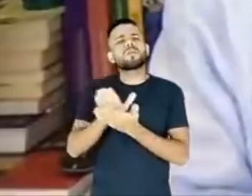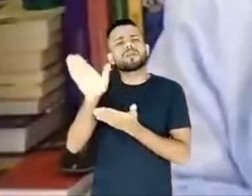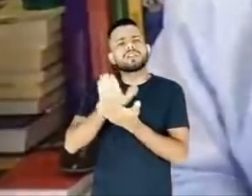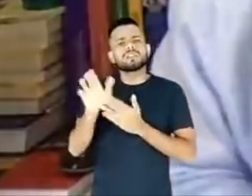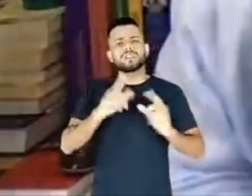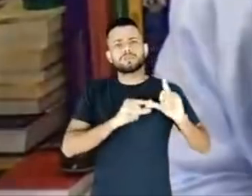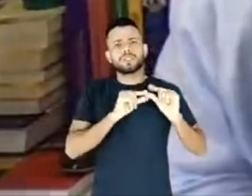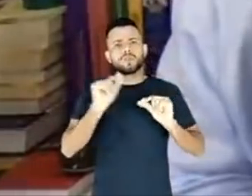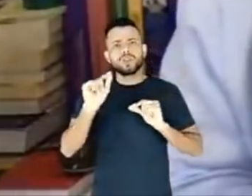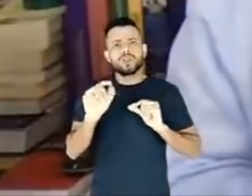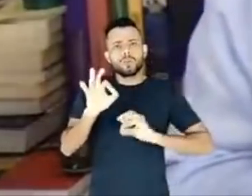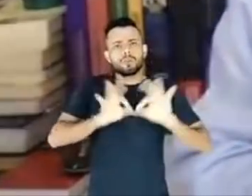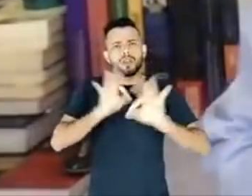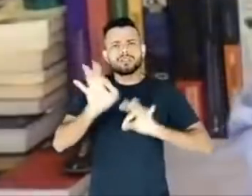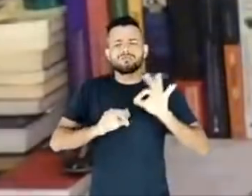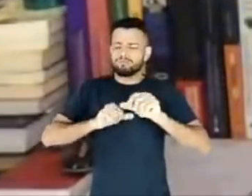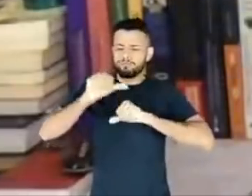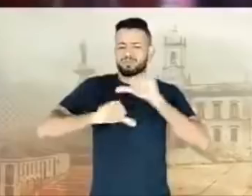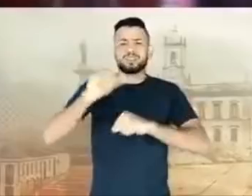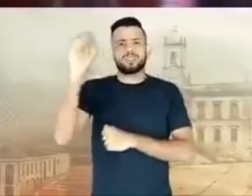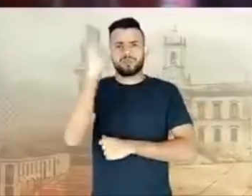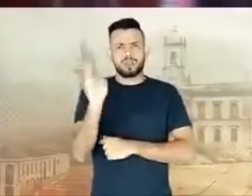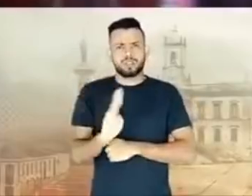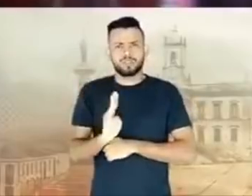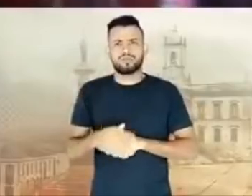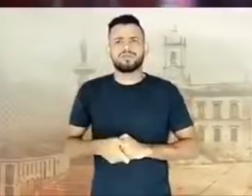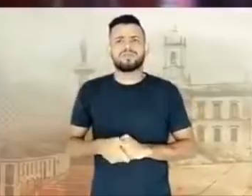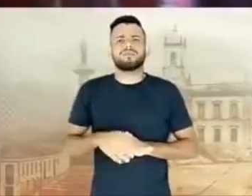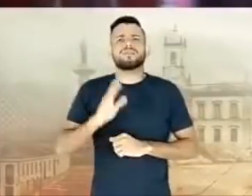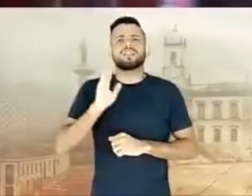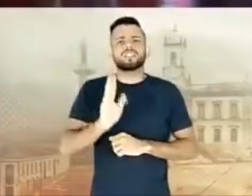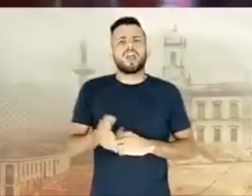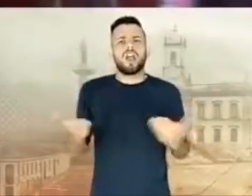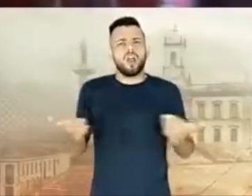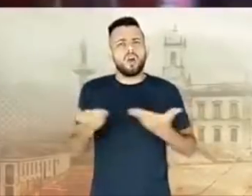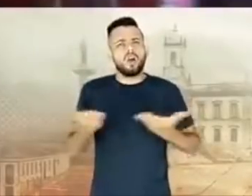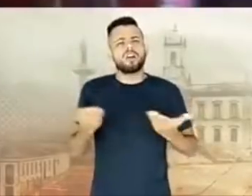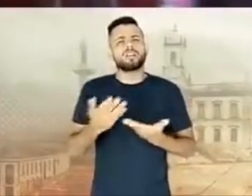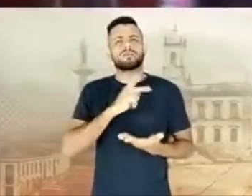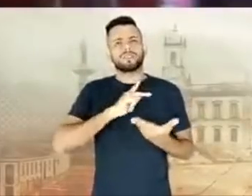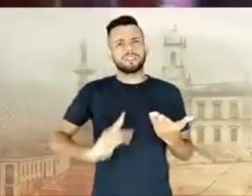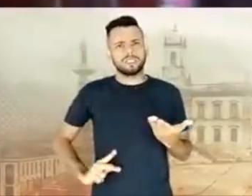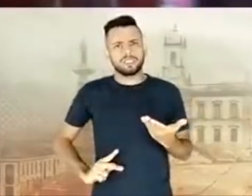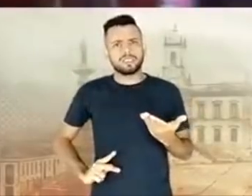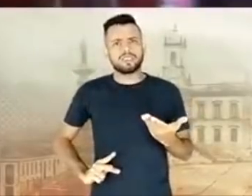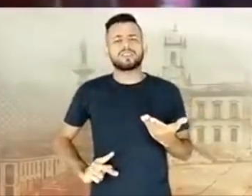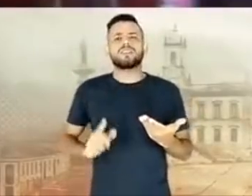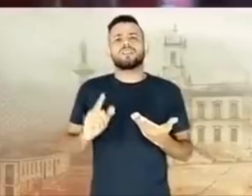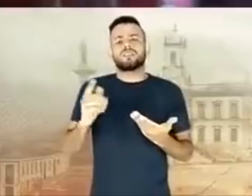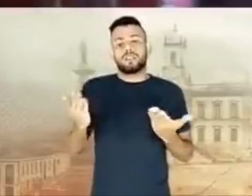e Transformação do Brasil, Gleice, já na tua presidência e na presidência do Aloysio Mercadante na Fundação, que é